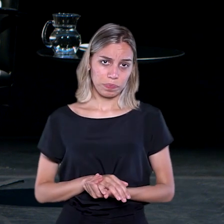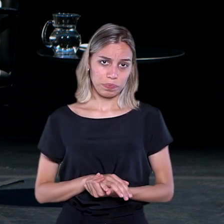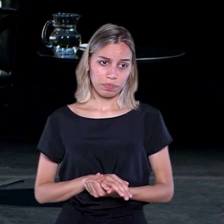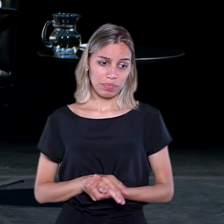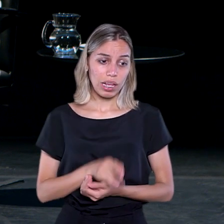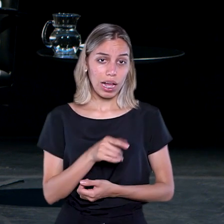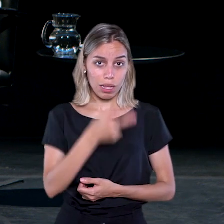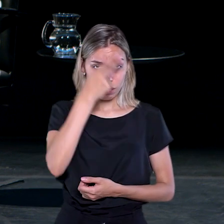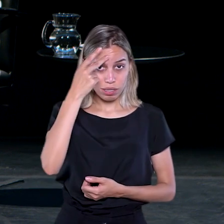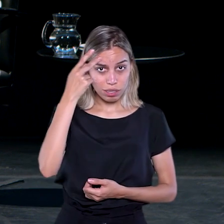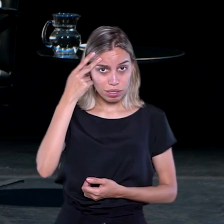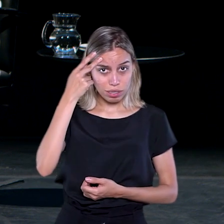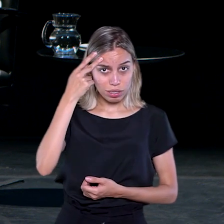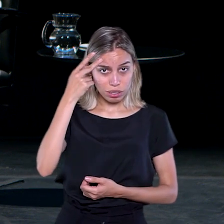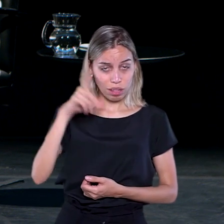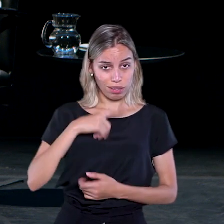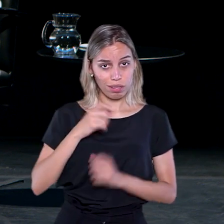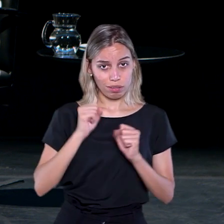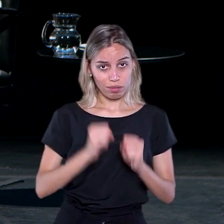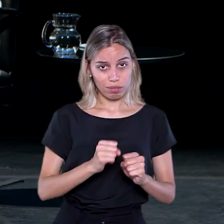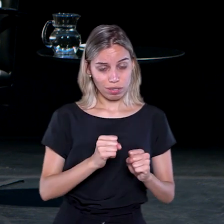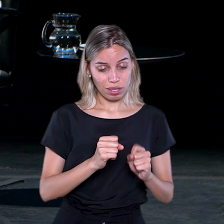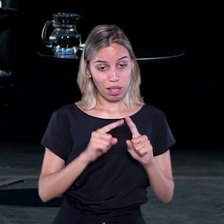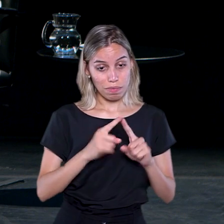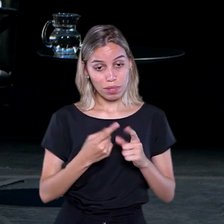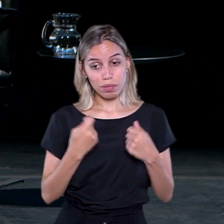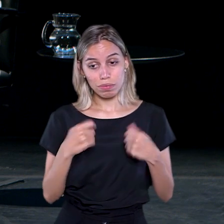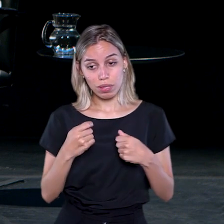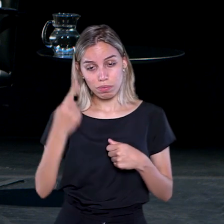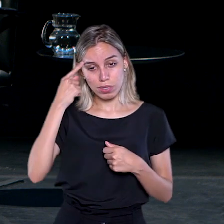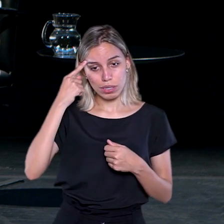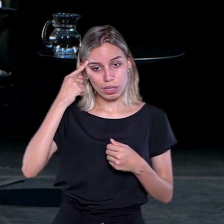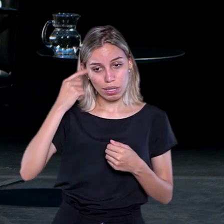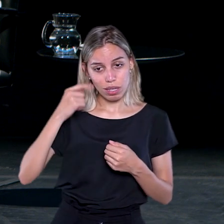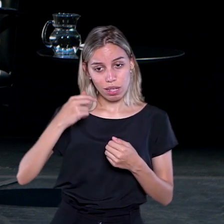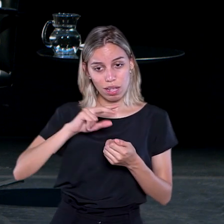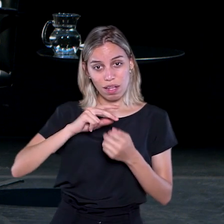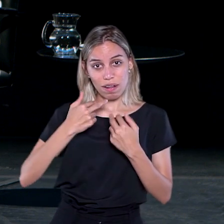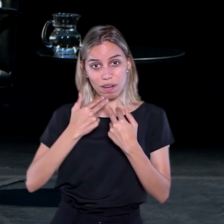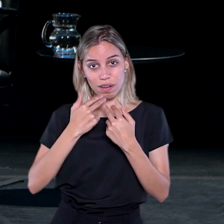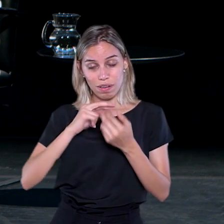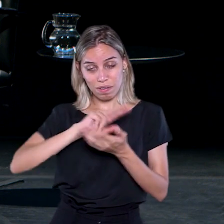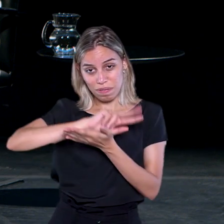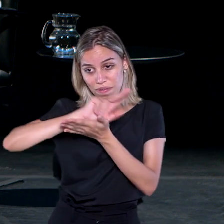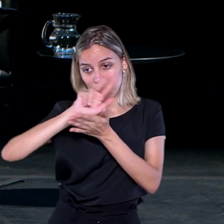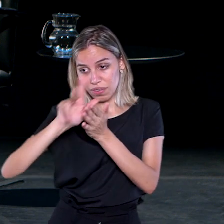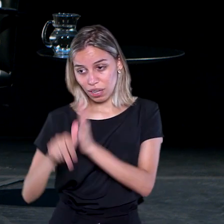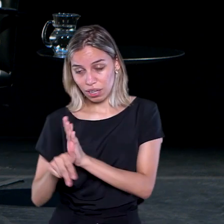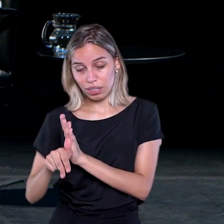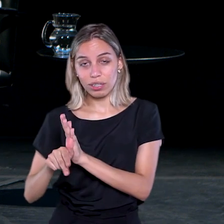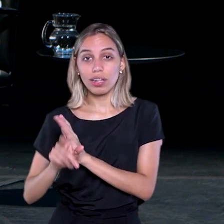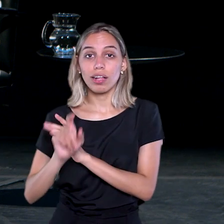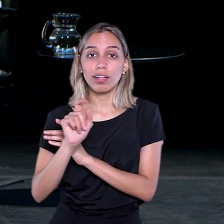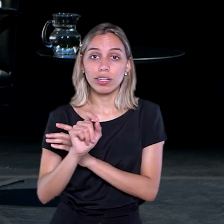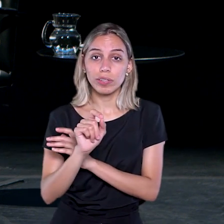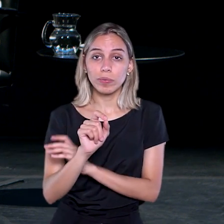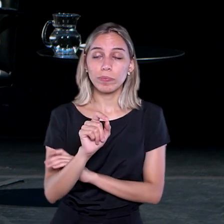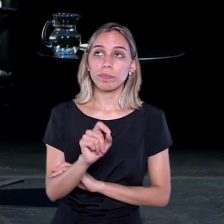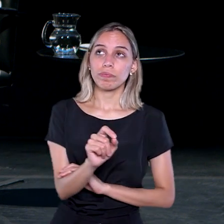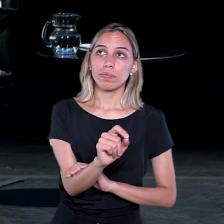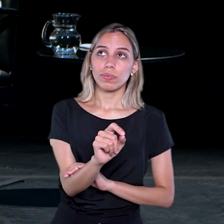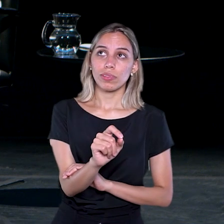LGBTQI, AP+, né? De pessoas quilombolas sem terra, enfim. É